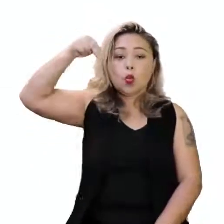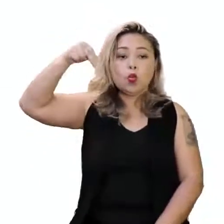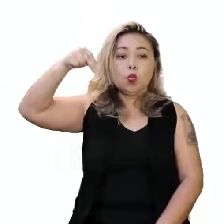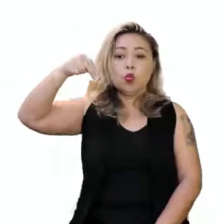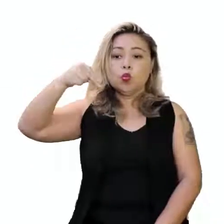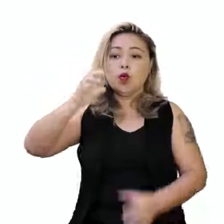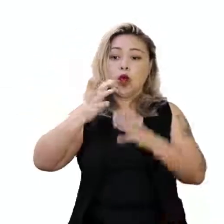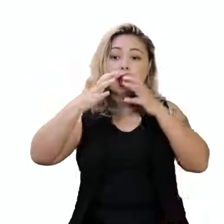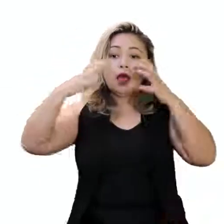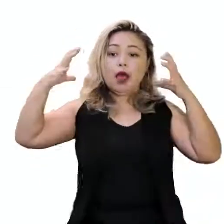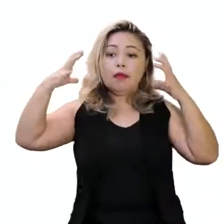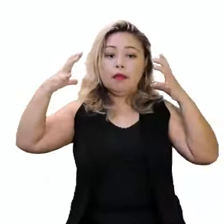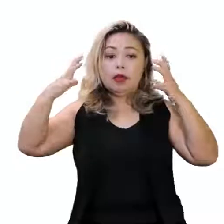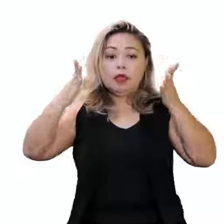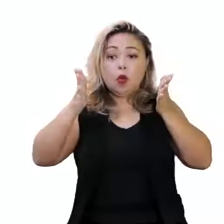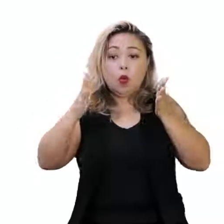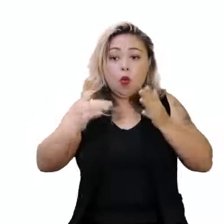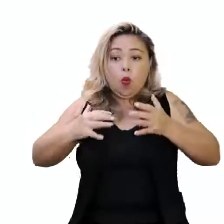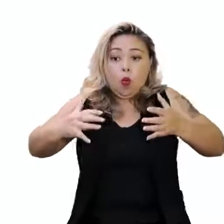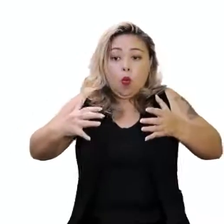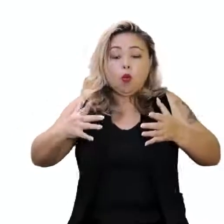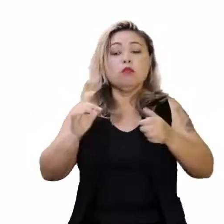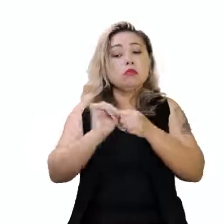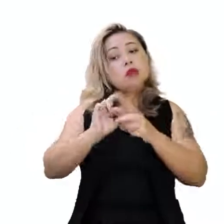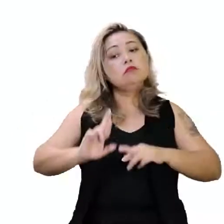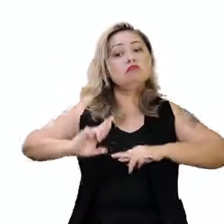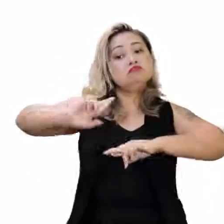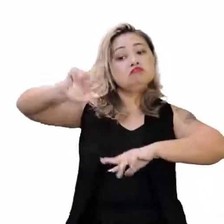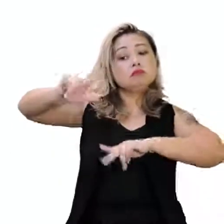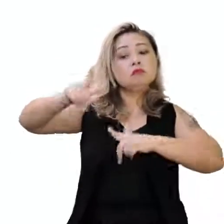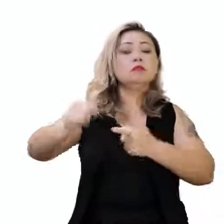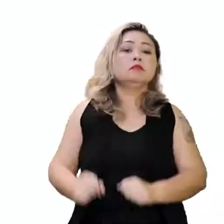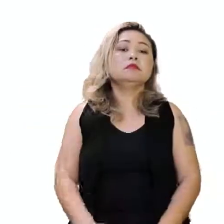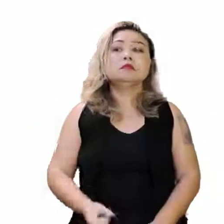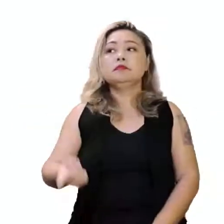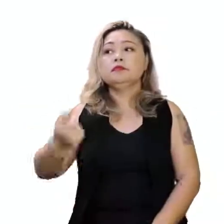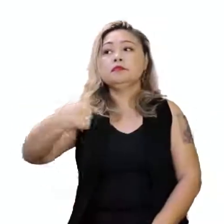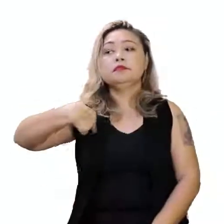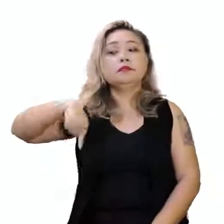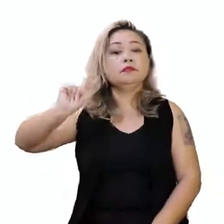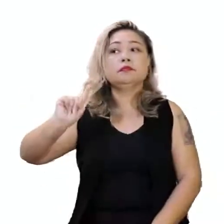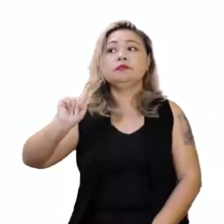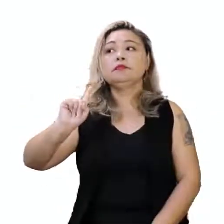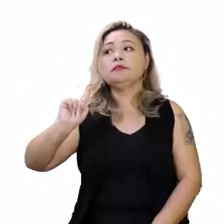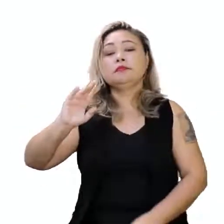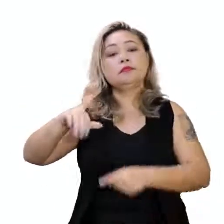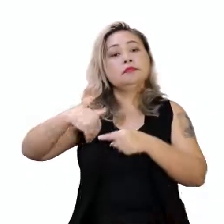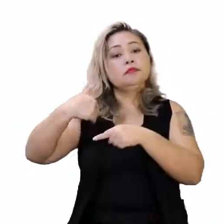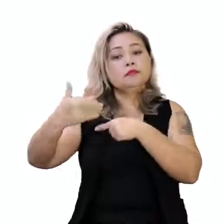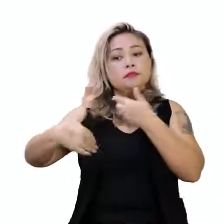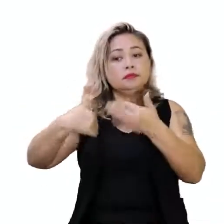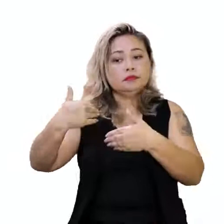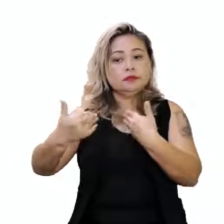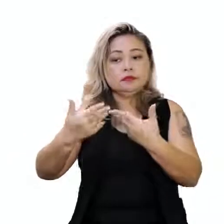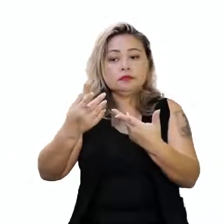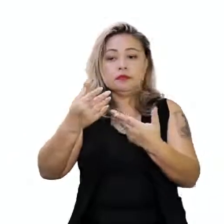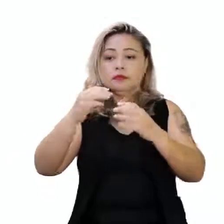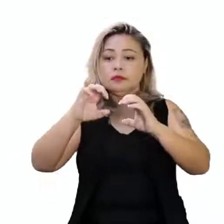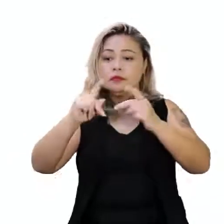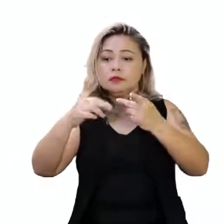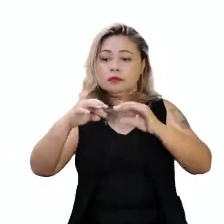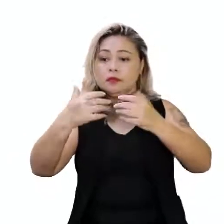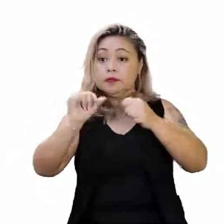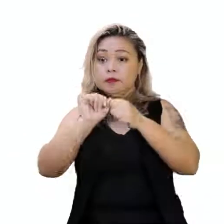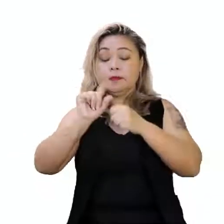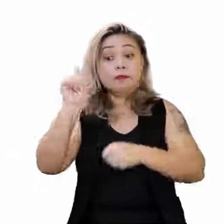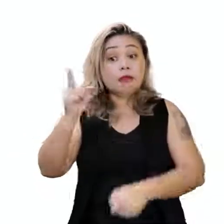uma diferença bem nítida, tá bom? Vamos seguindo. Aqui a gente tem o processo dessa especiação alopátrica.